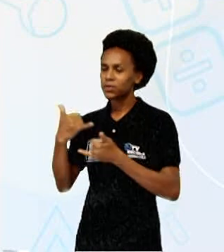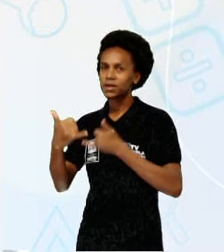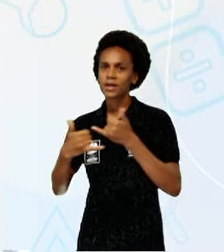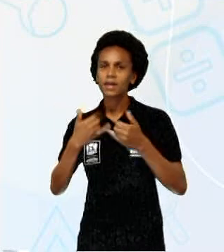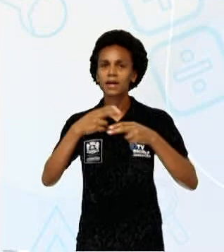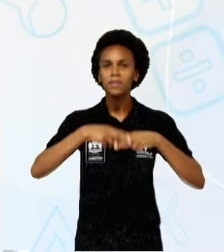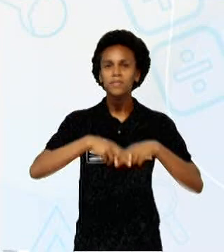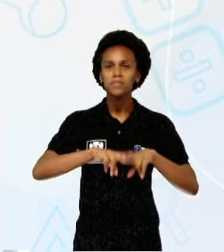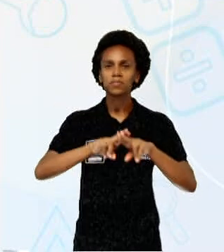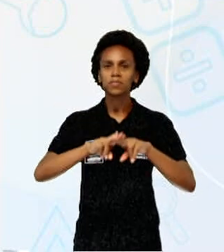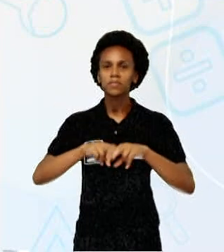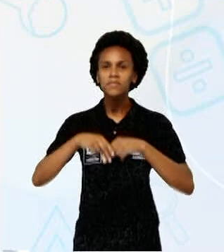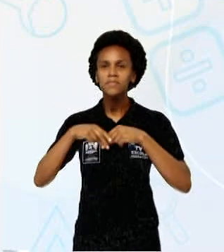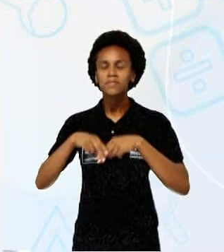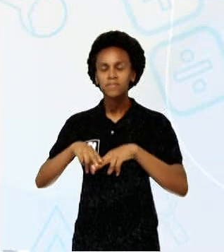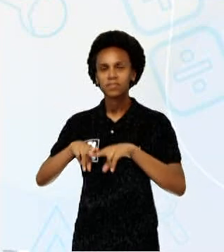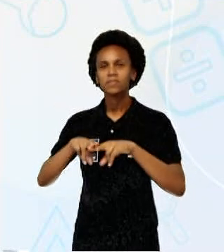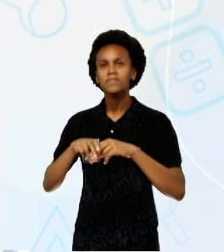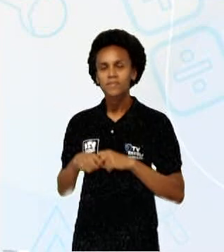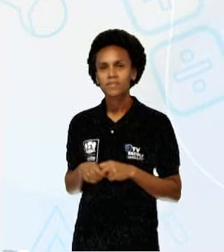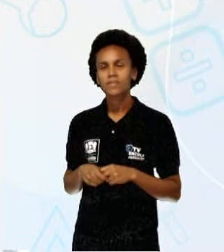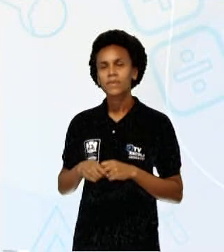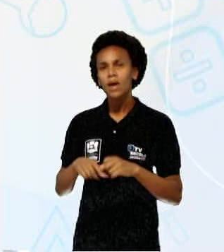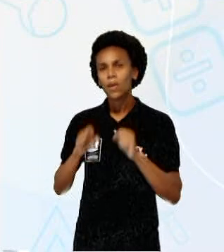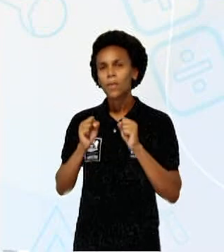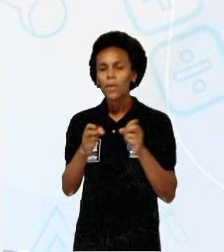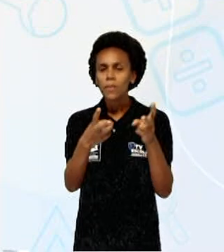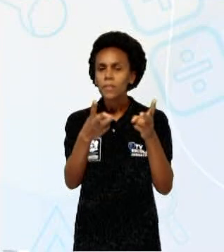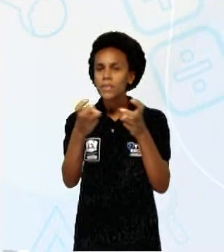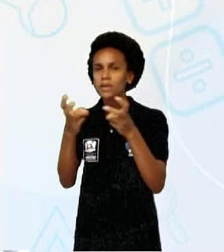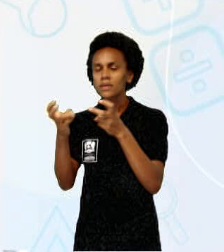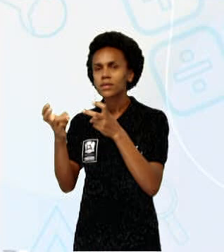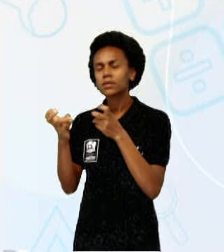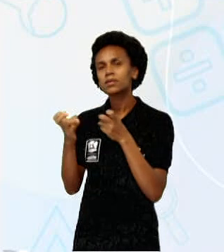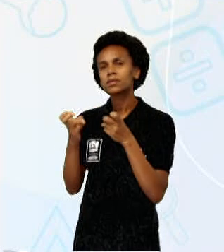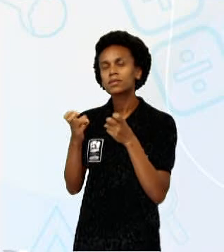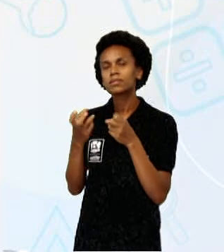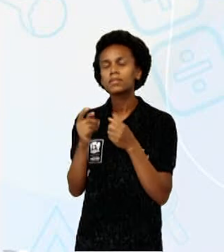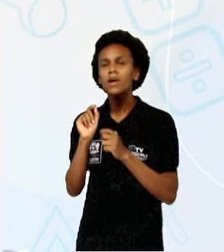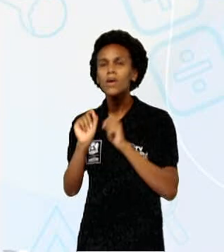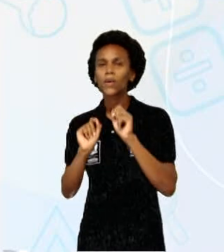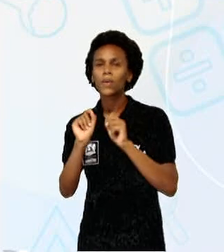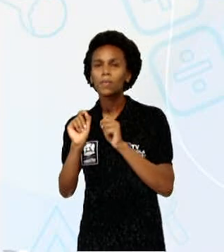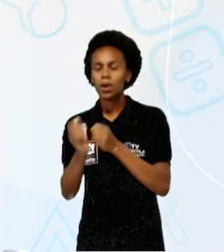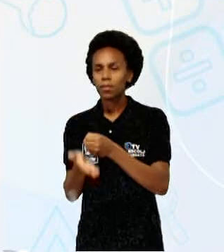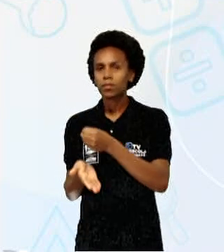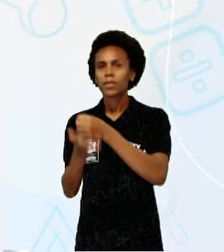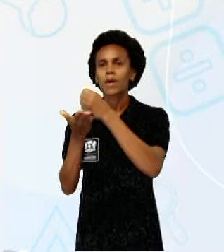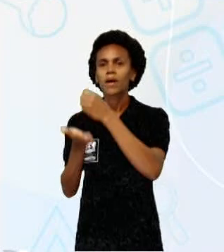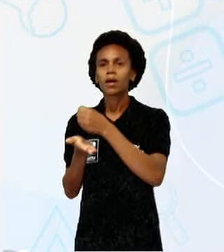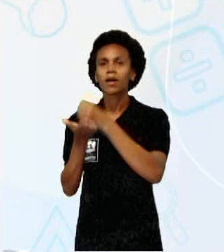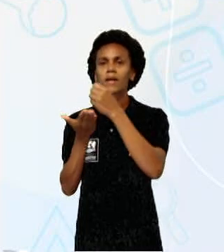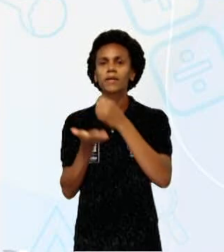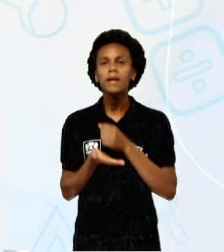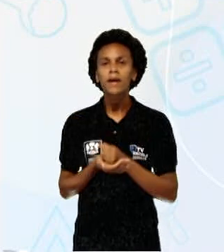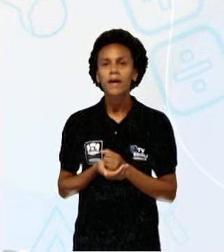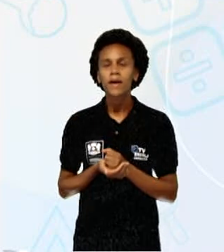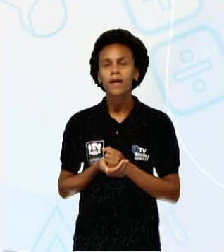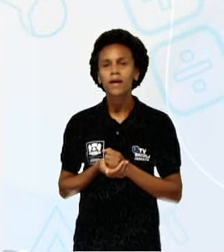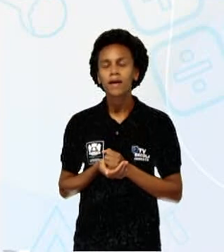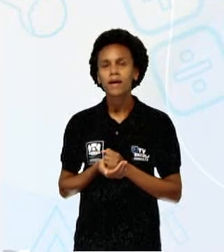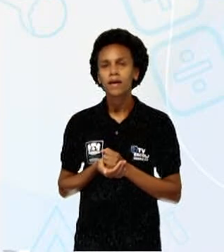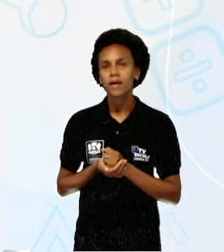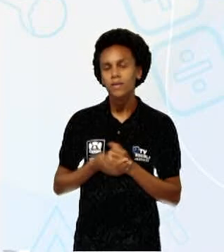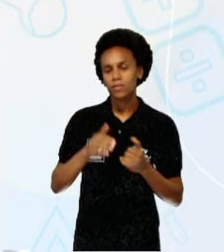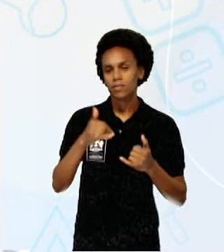e dá para gente identificar aí eu tô vendo peteca crianças crianças brincando no brinquedo tô